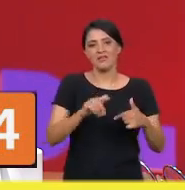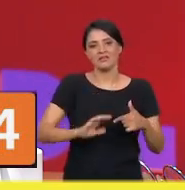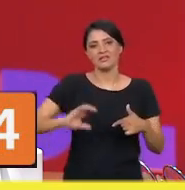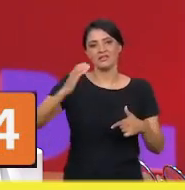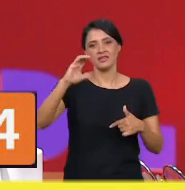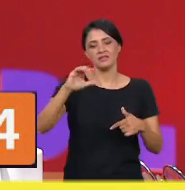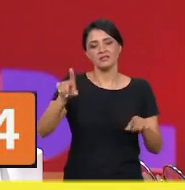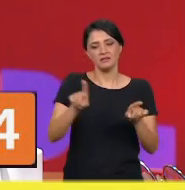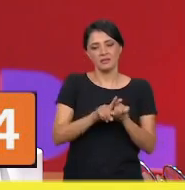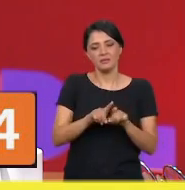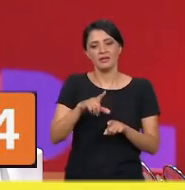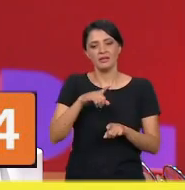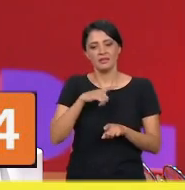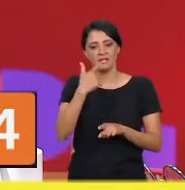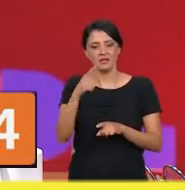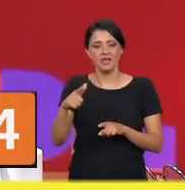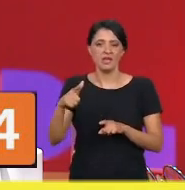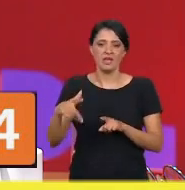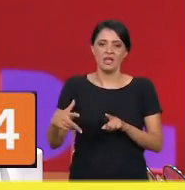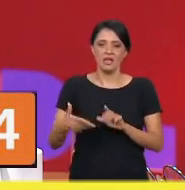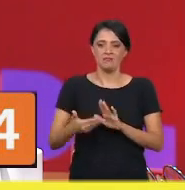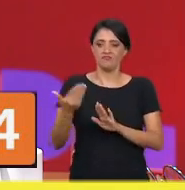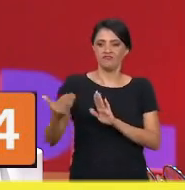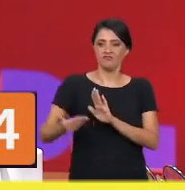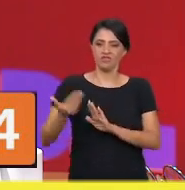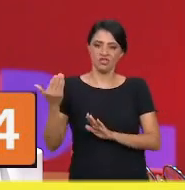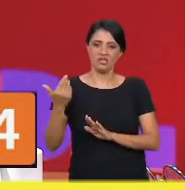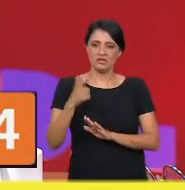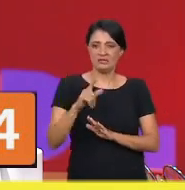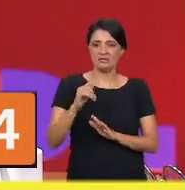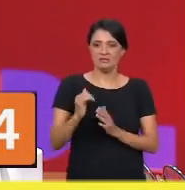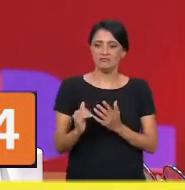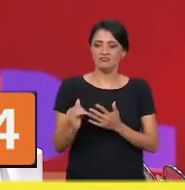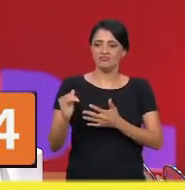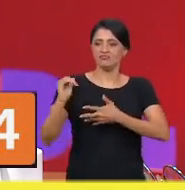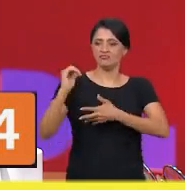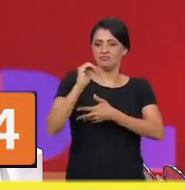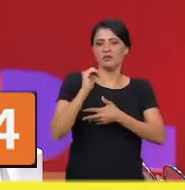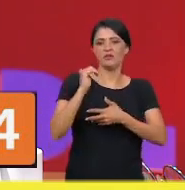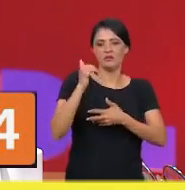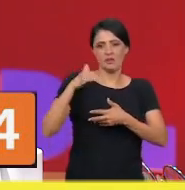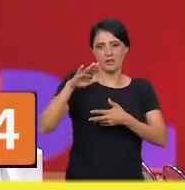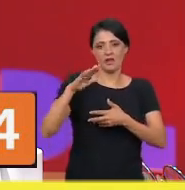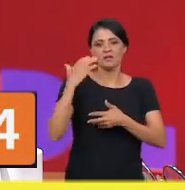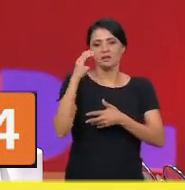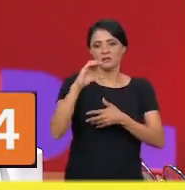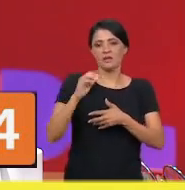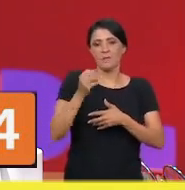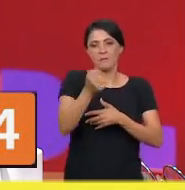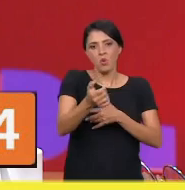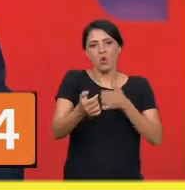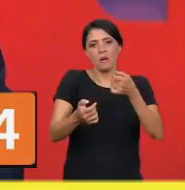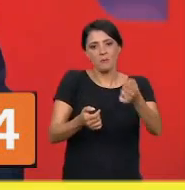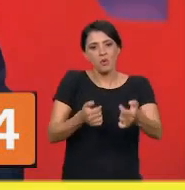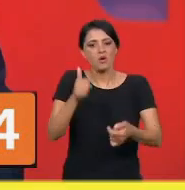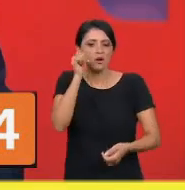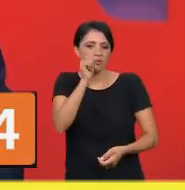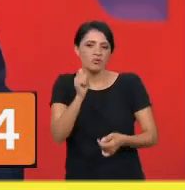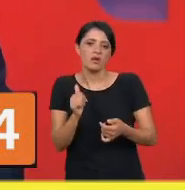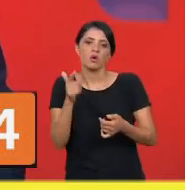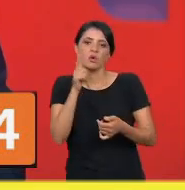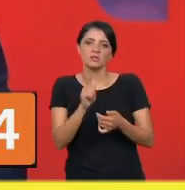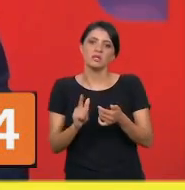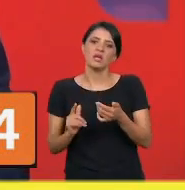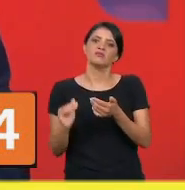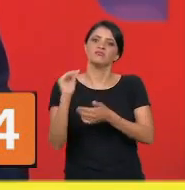disso, nós também temos os cortes na carreira, né? Quanto mais alto vai subindo na carreira científica, menos mulheres estão ali.